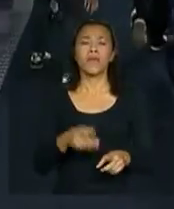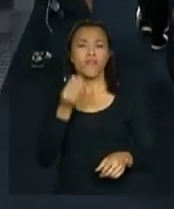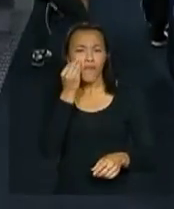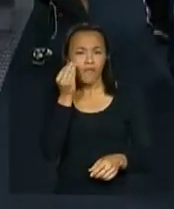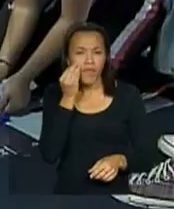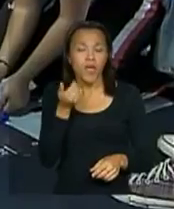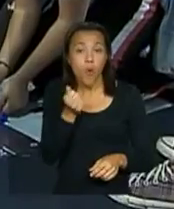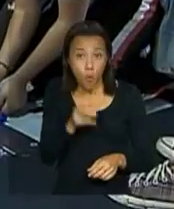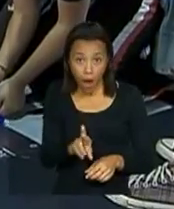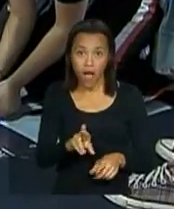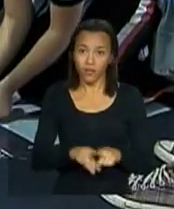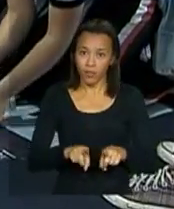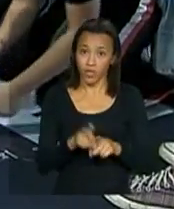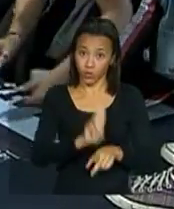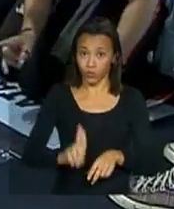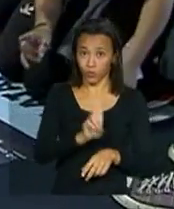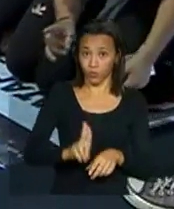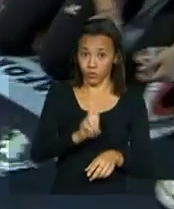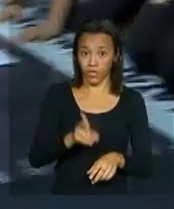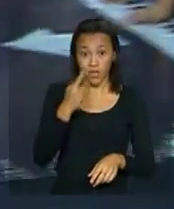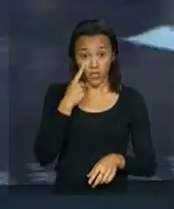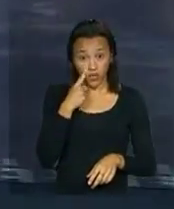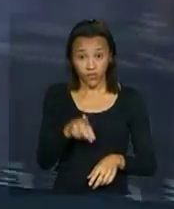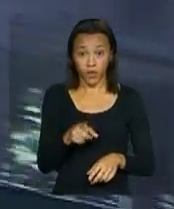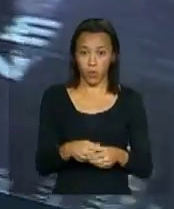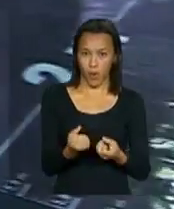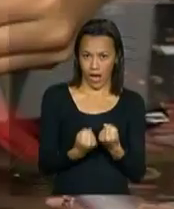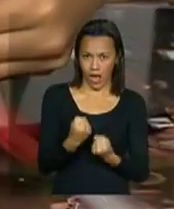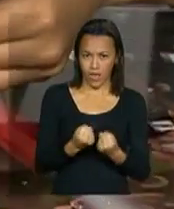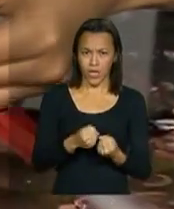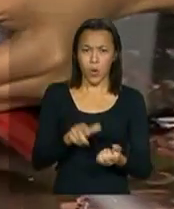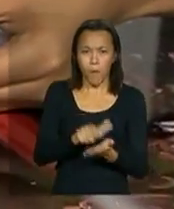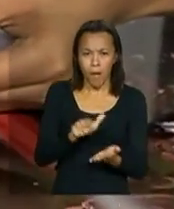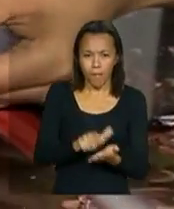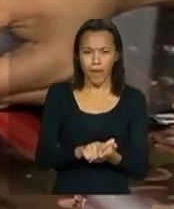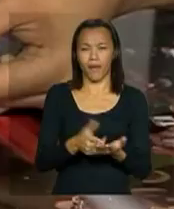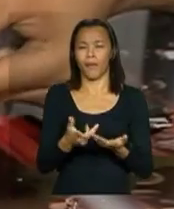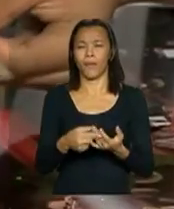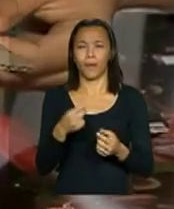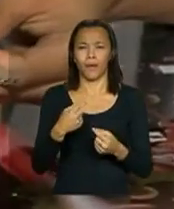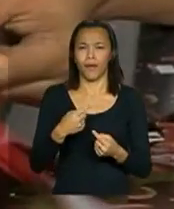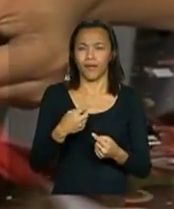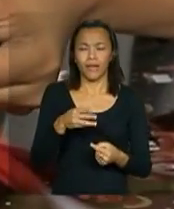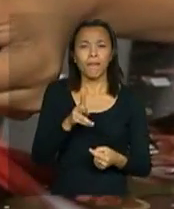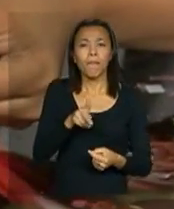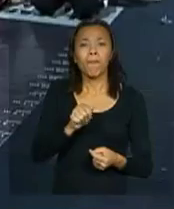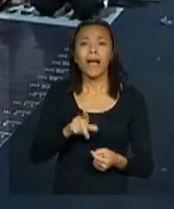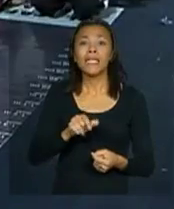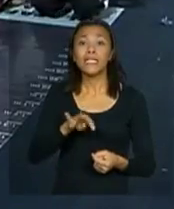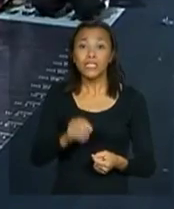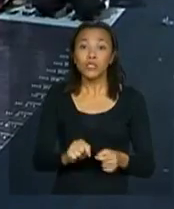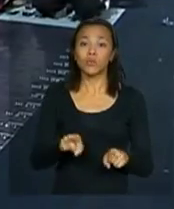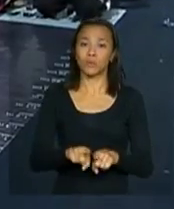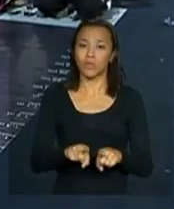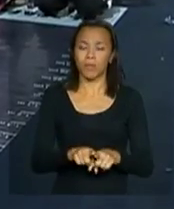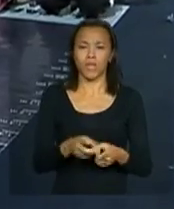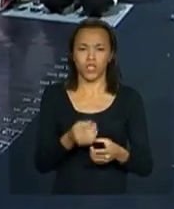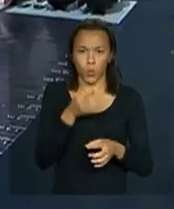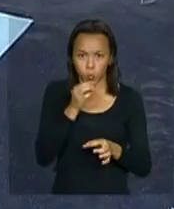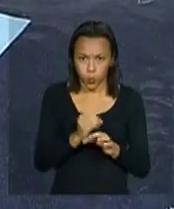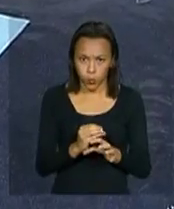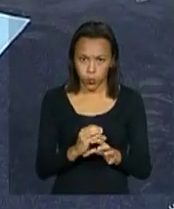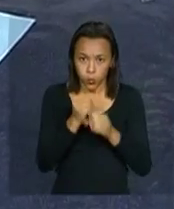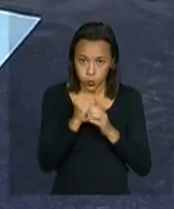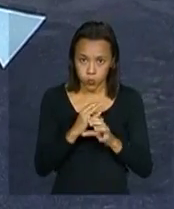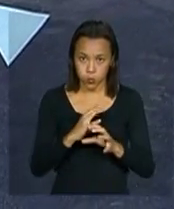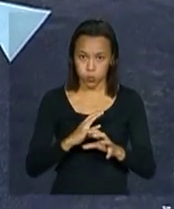ser o ar. A gente faz esse carrinho com papelão, usa canudos, palitos, e a gente enche o balão, o ar